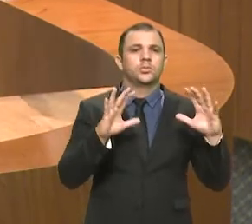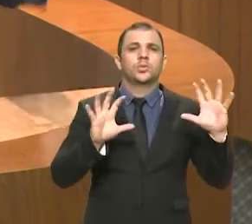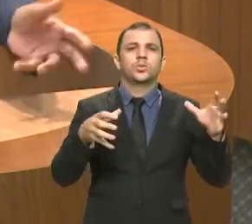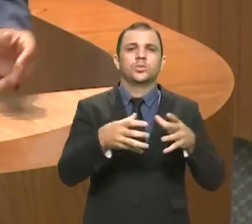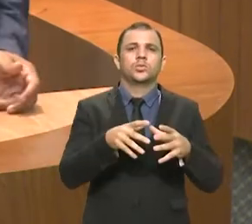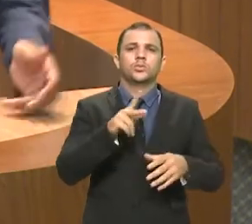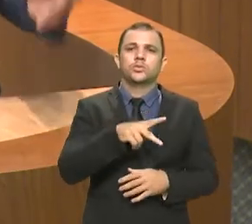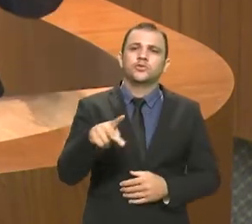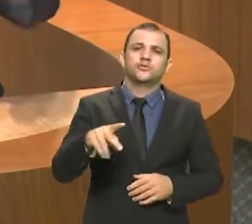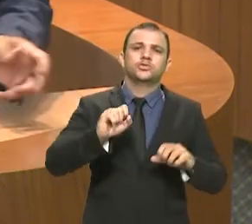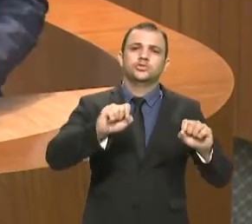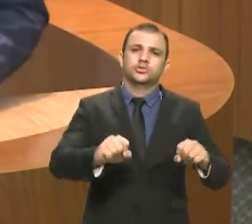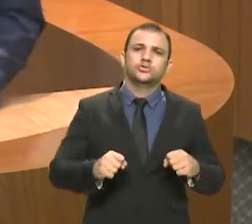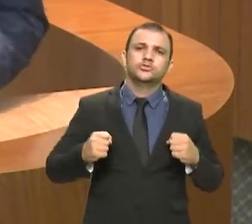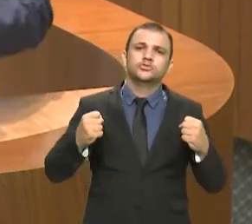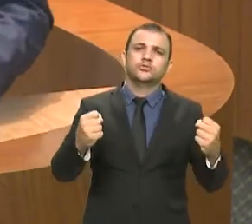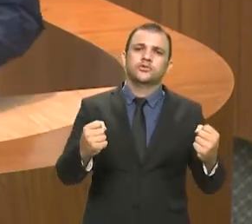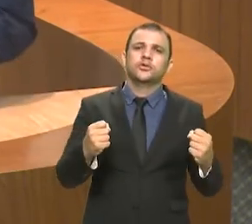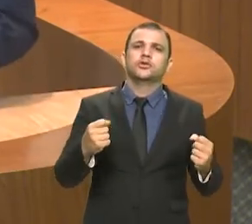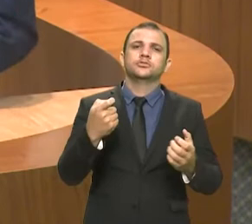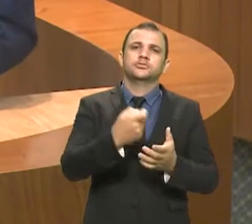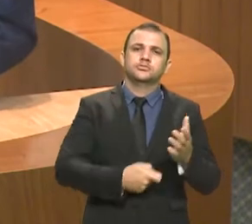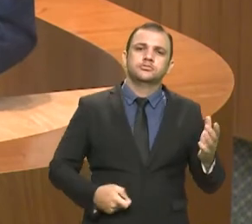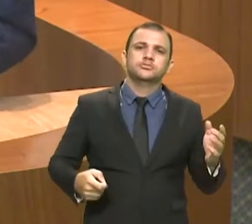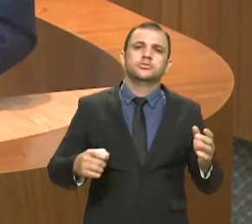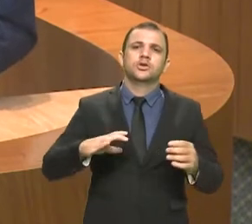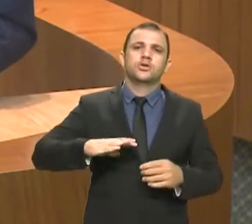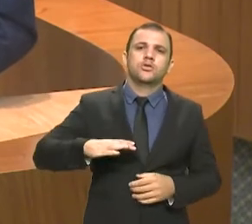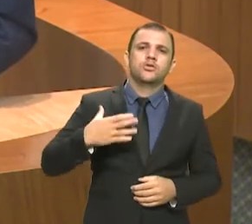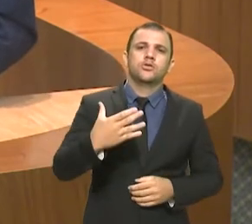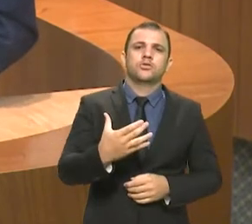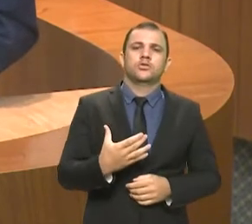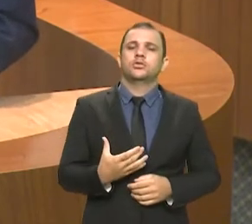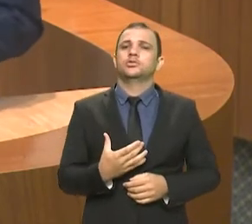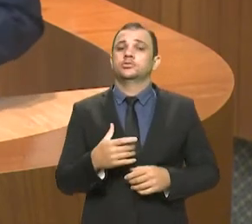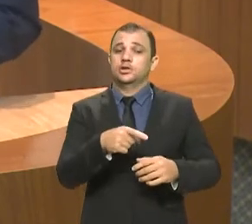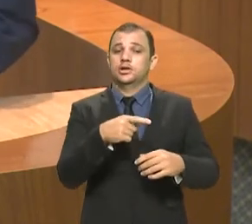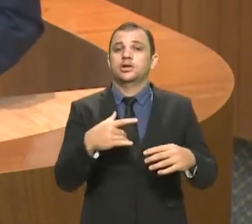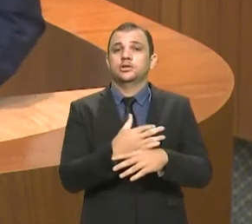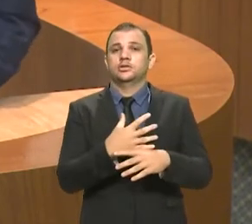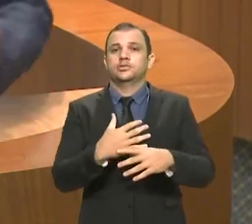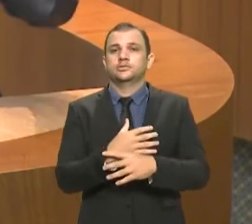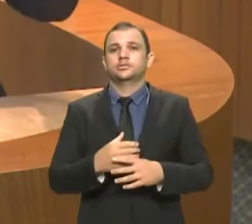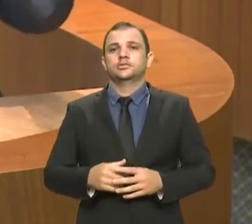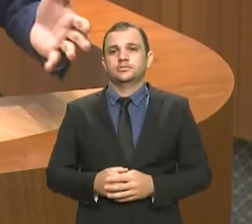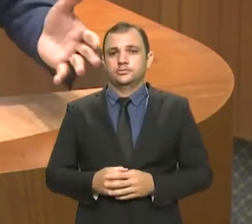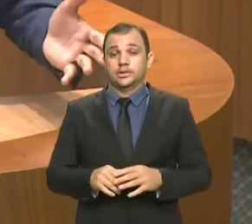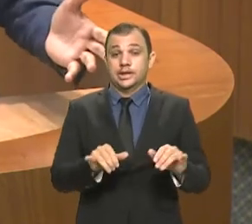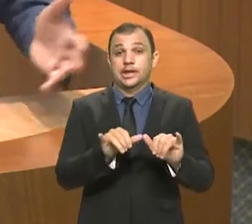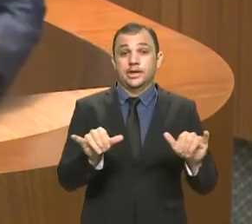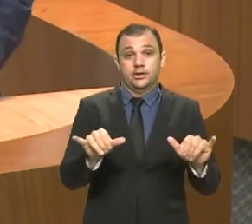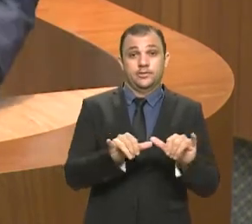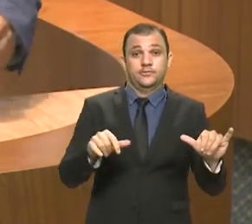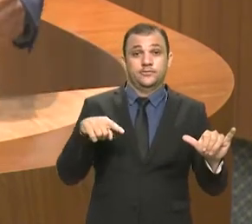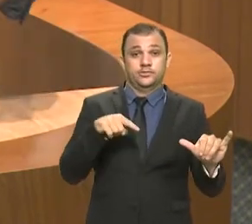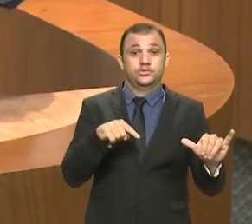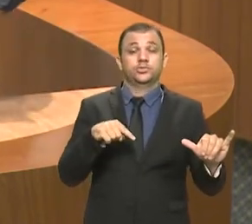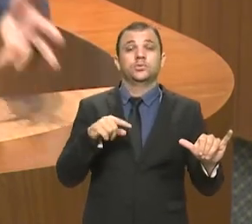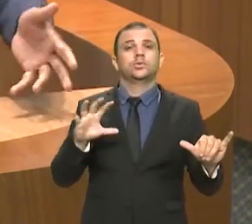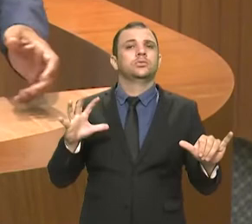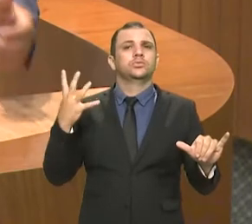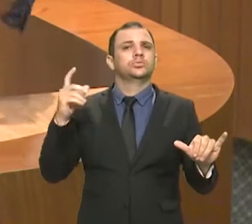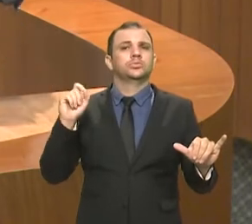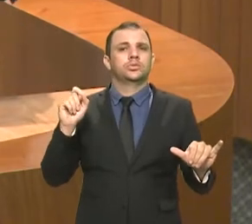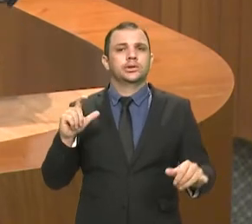guerreiros, destemidos, corajosos na cidade de Afonso Cunha. Na cidade de Afonso Cunha, eu recebi um chamado,